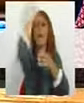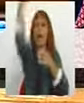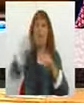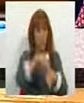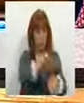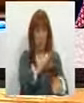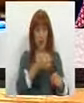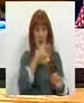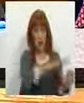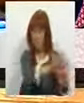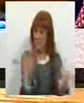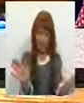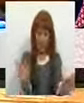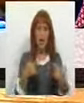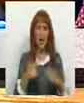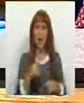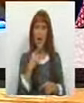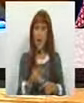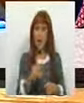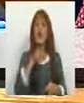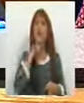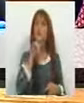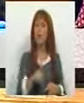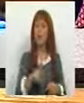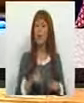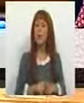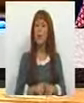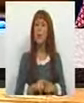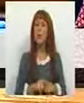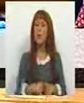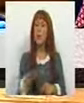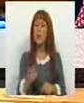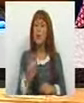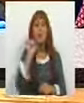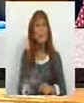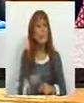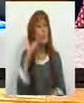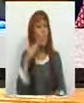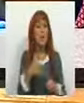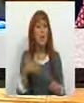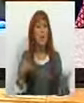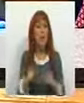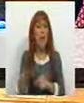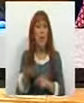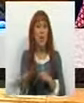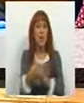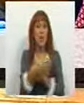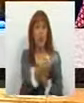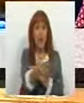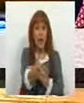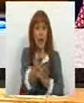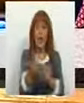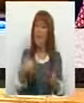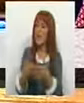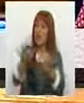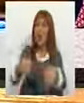não estive a vocifrar enquanto os senhores usaram da palavra. Eu estou-vos a dizer e a responder com situações concretas à Nacional 14.